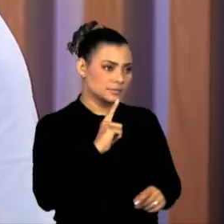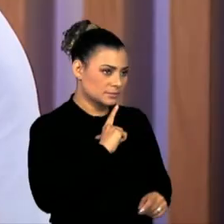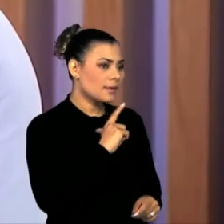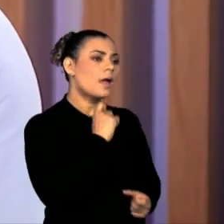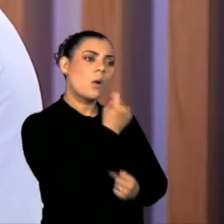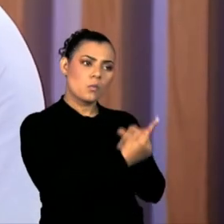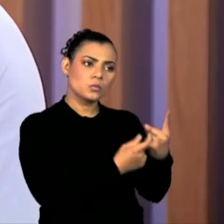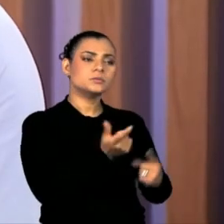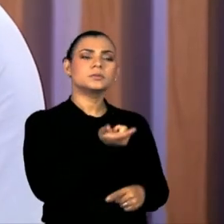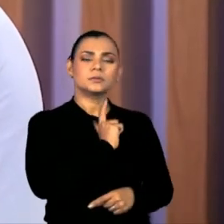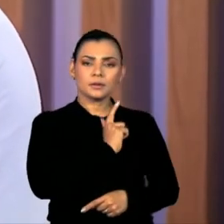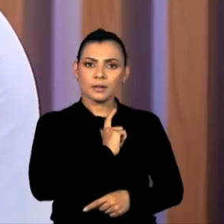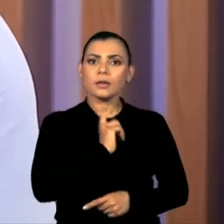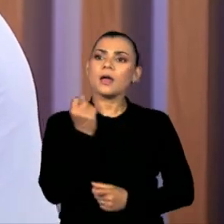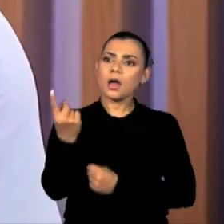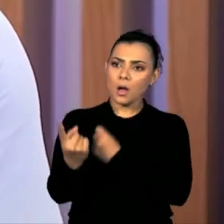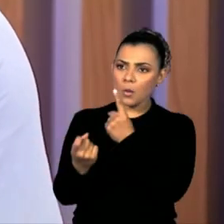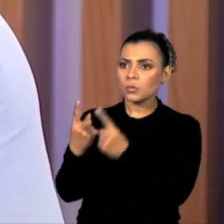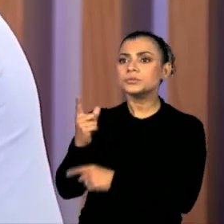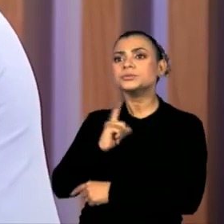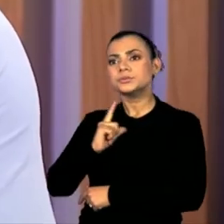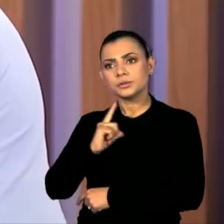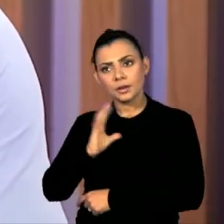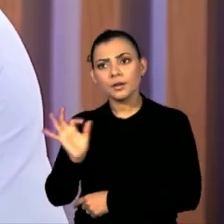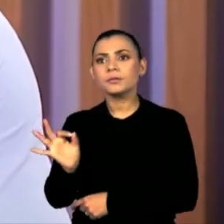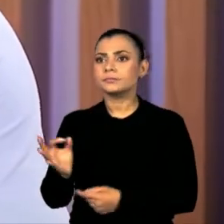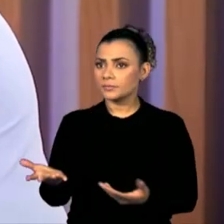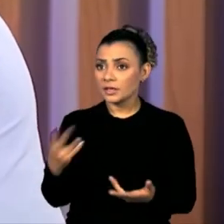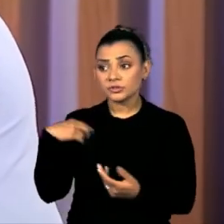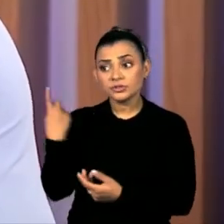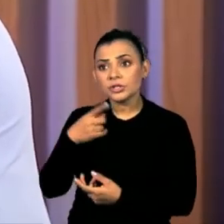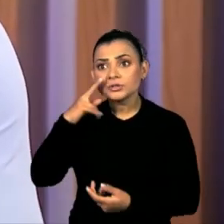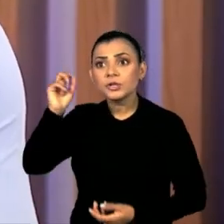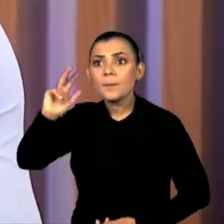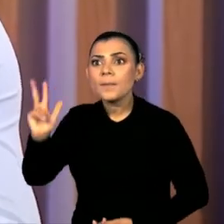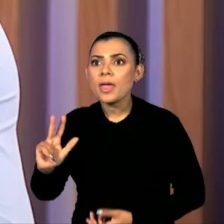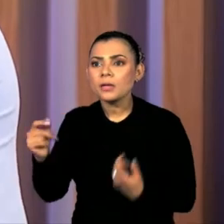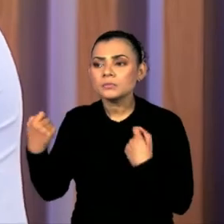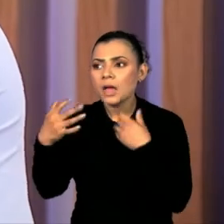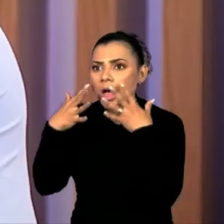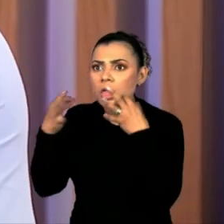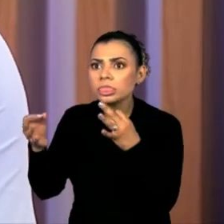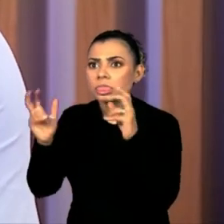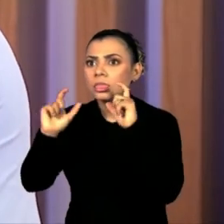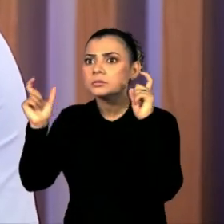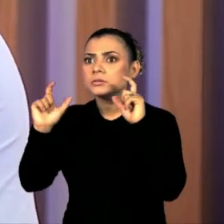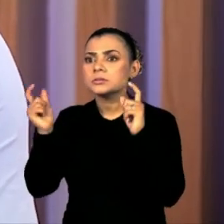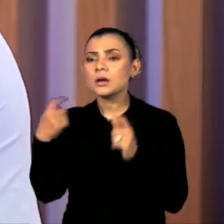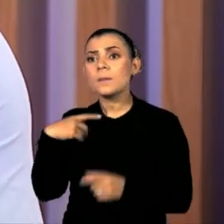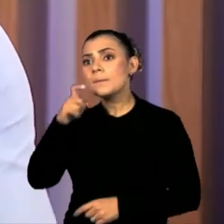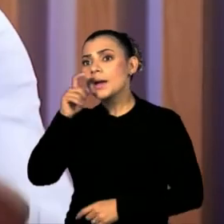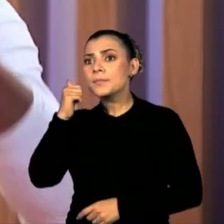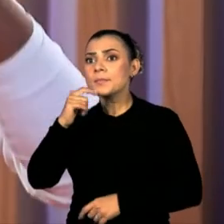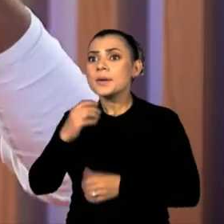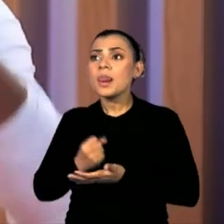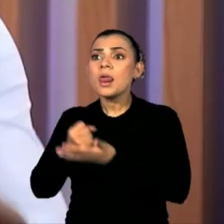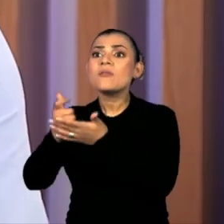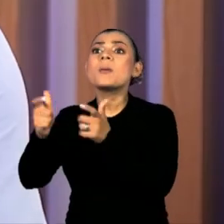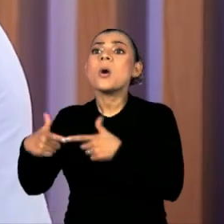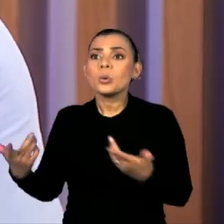então eu acho que a gente tem que ficar esperto em relação a isso e os pais têm que saber para onde leva